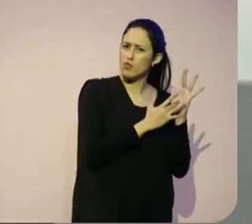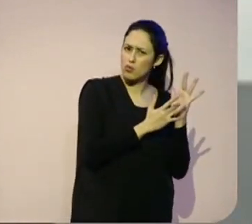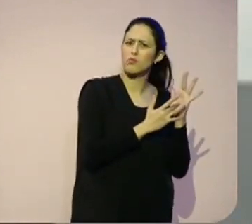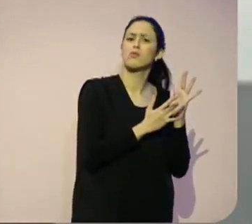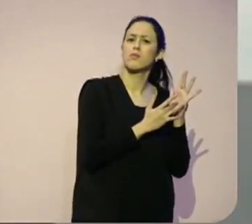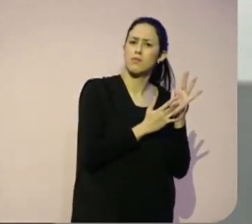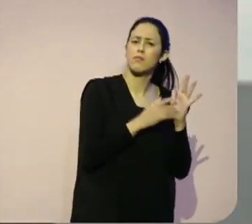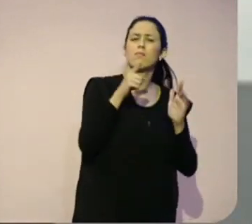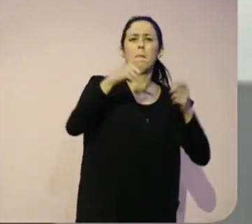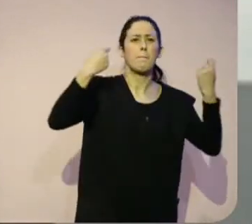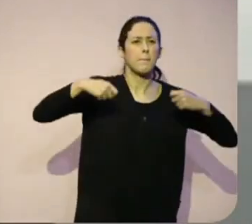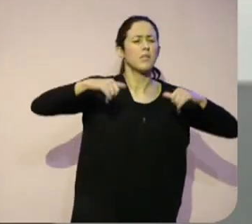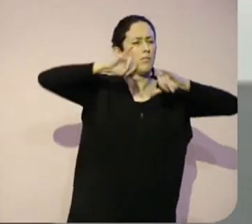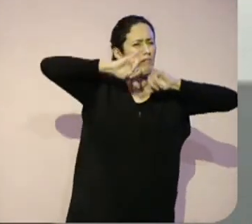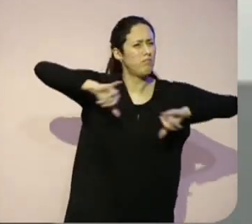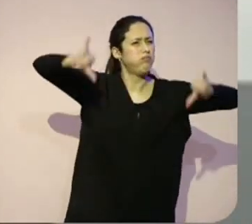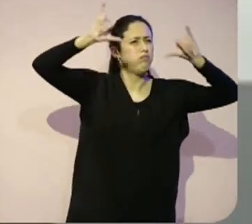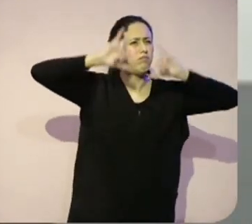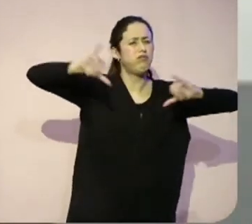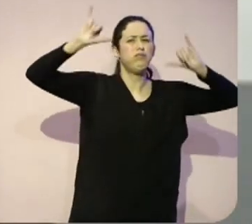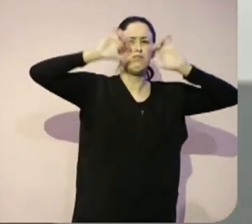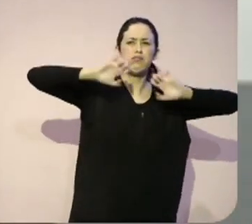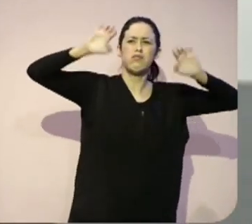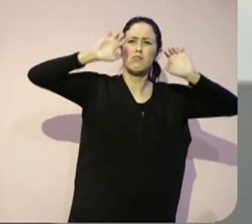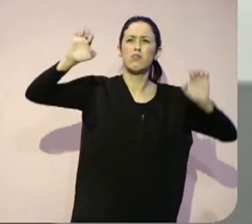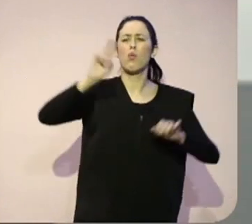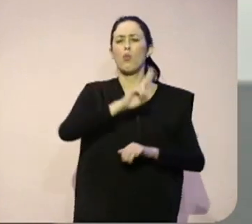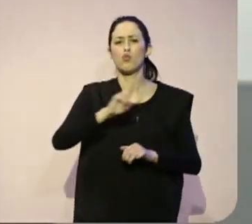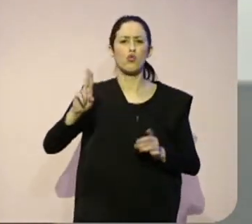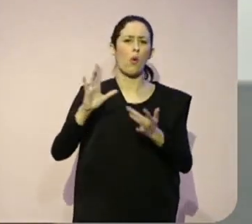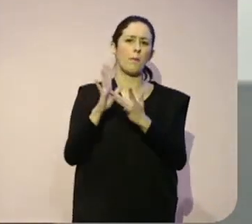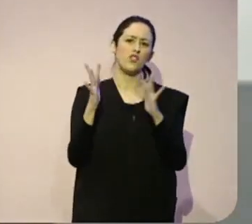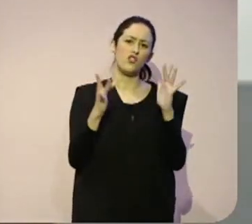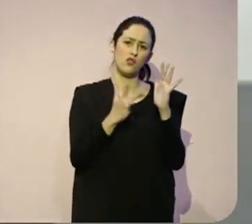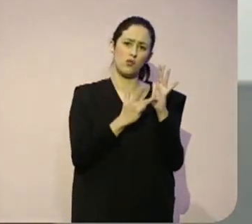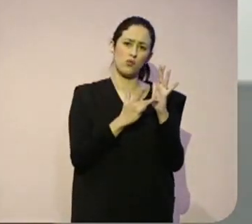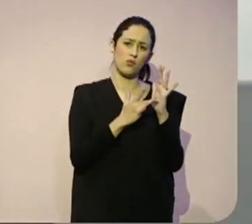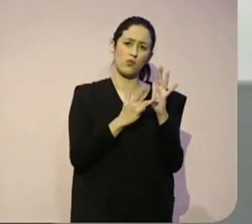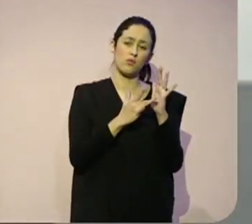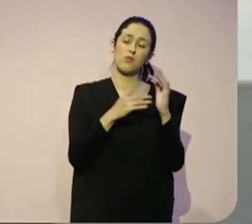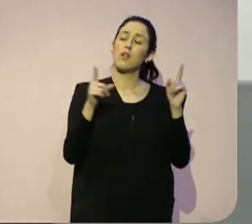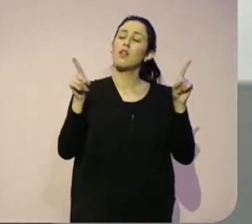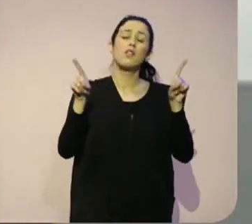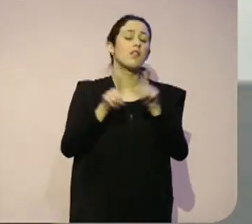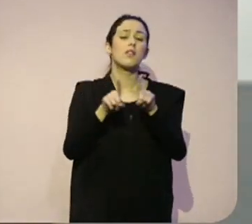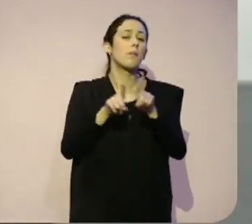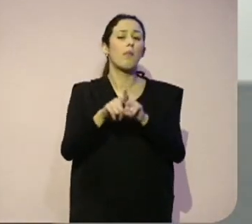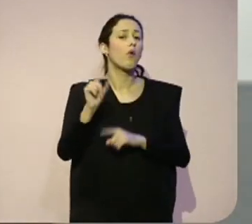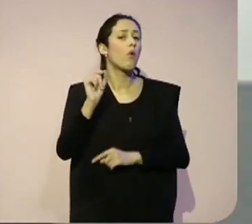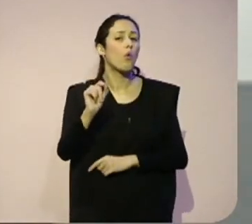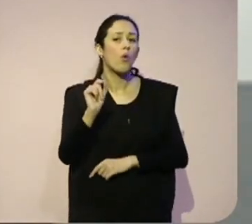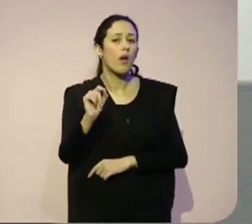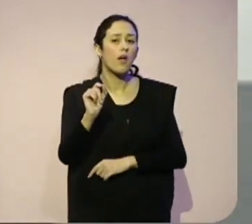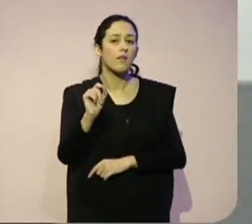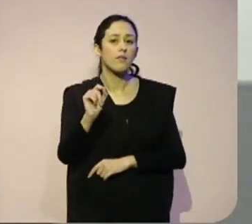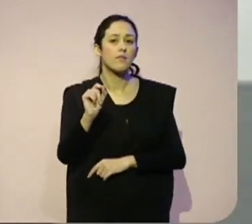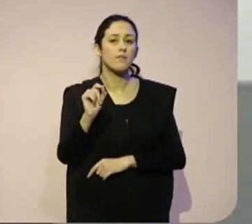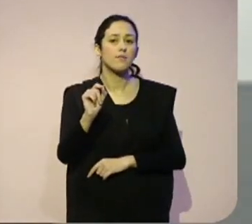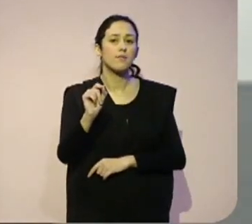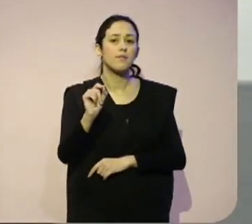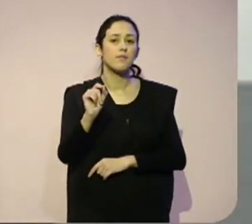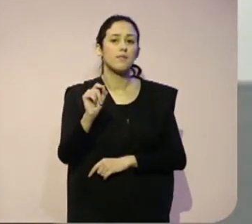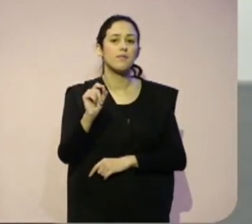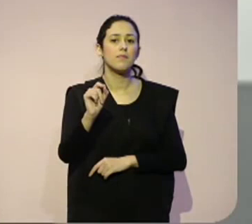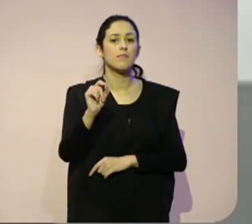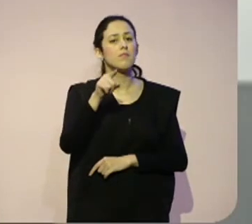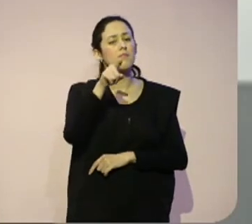você proclamar constantemente o nome de Jesus, também é necessário parar de